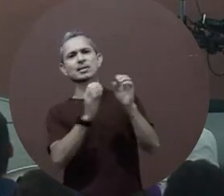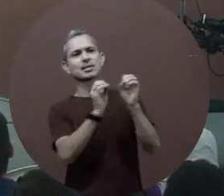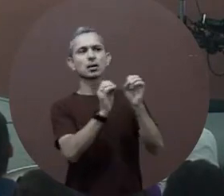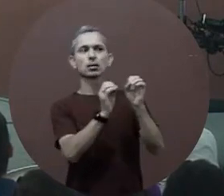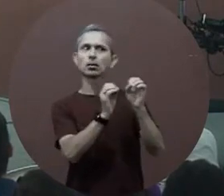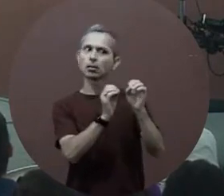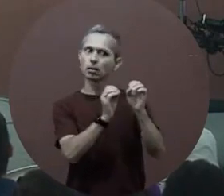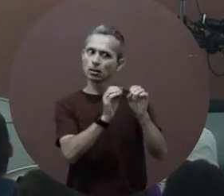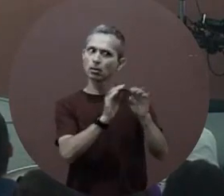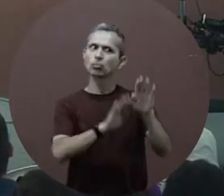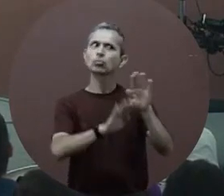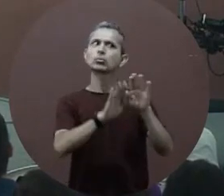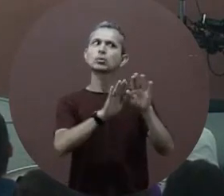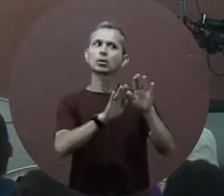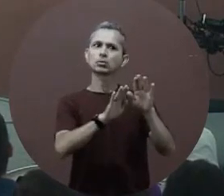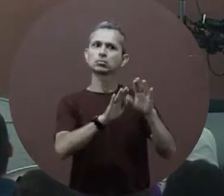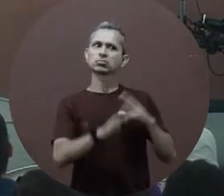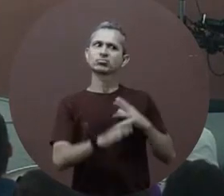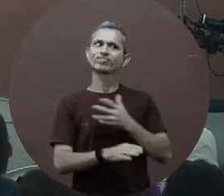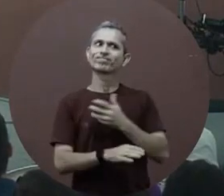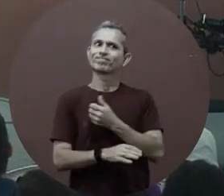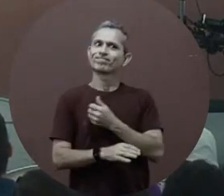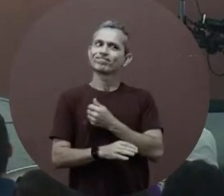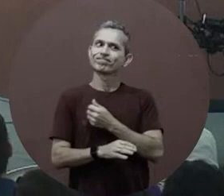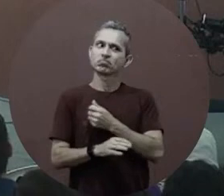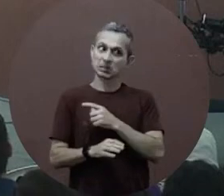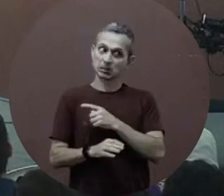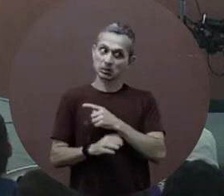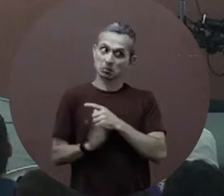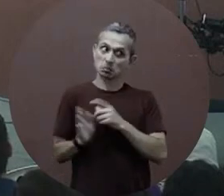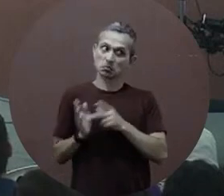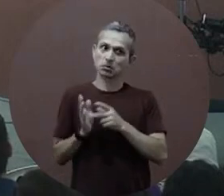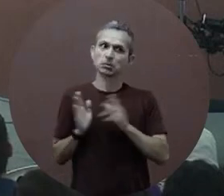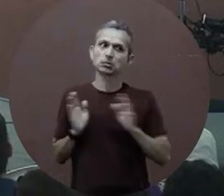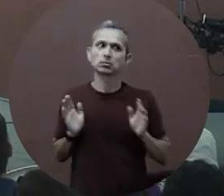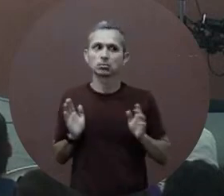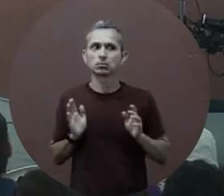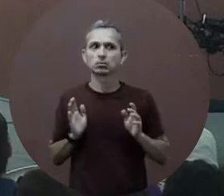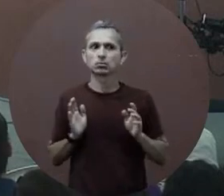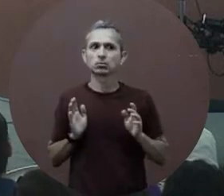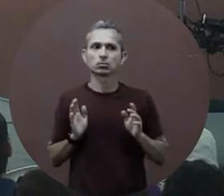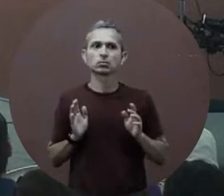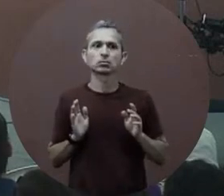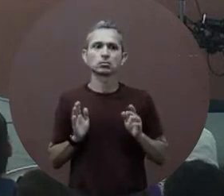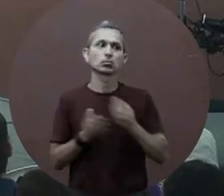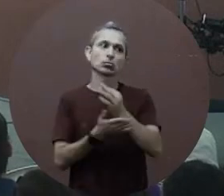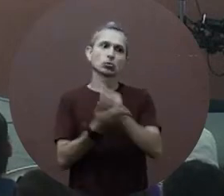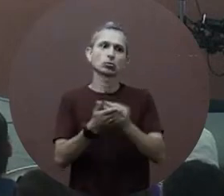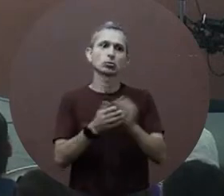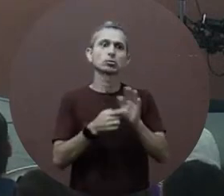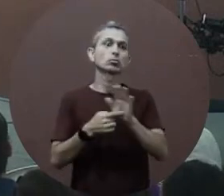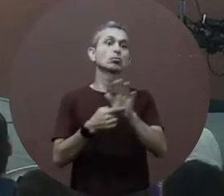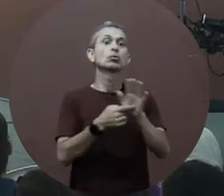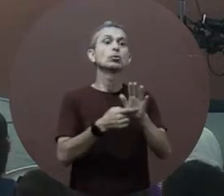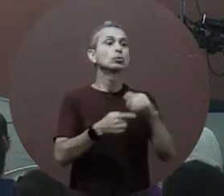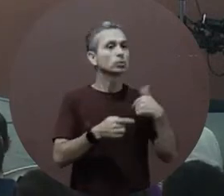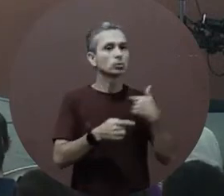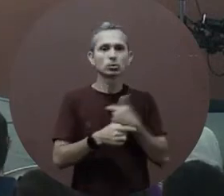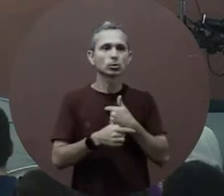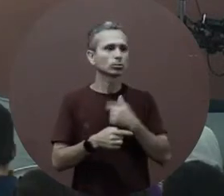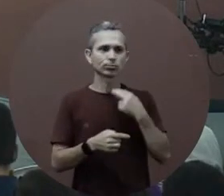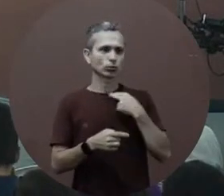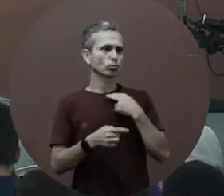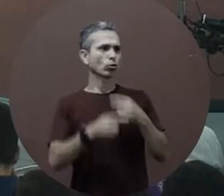Porque o texto está dizendo que nós não somos dos que regridem para a perdição. Nós somos dos que